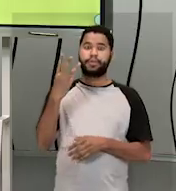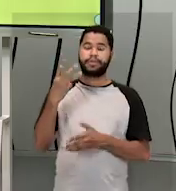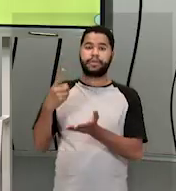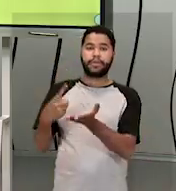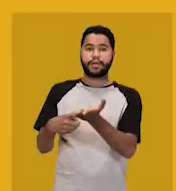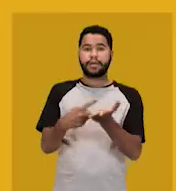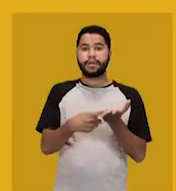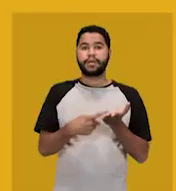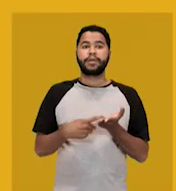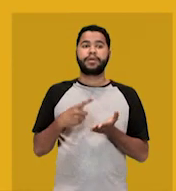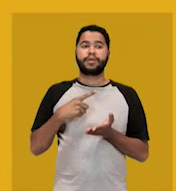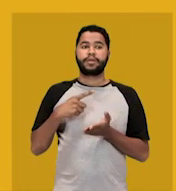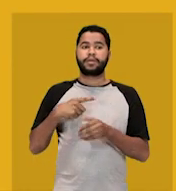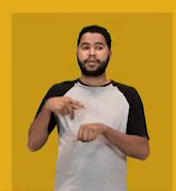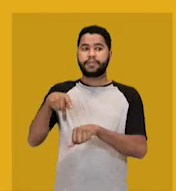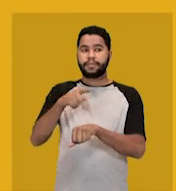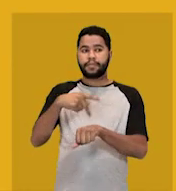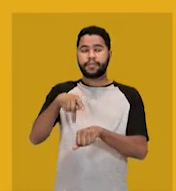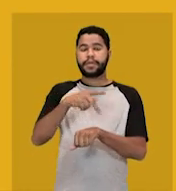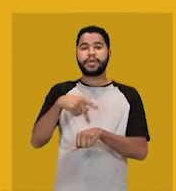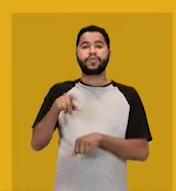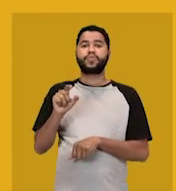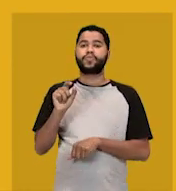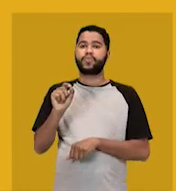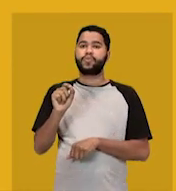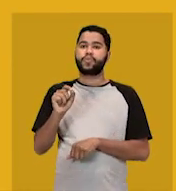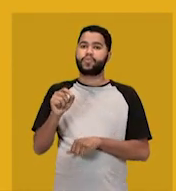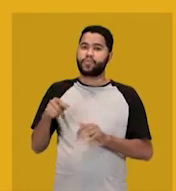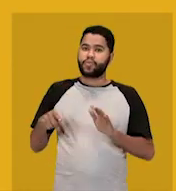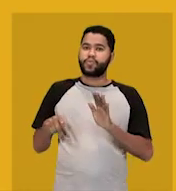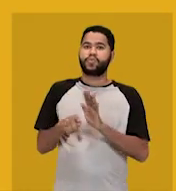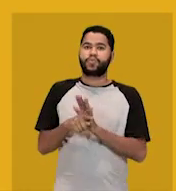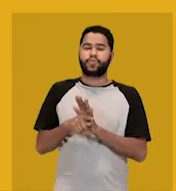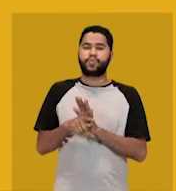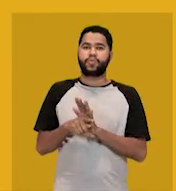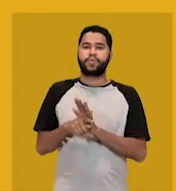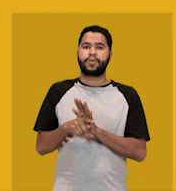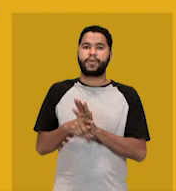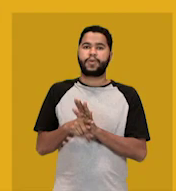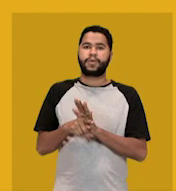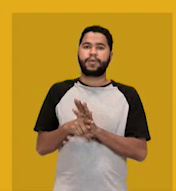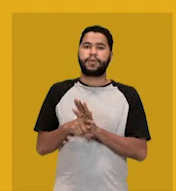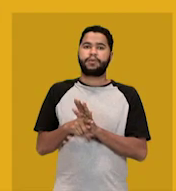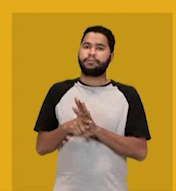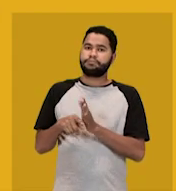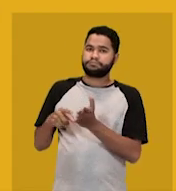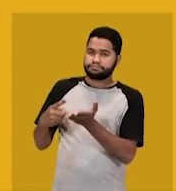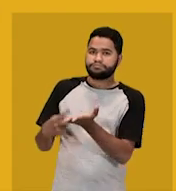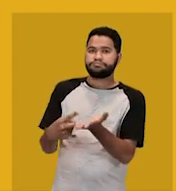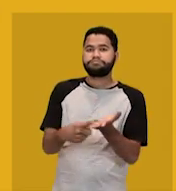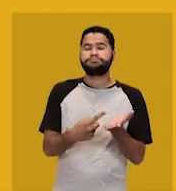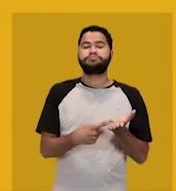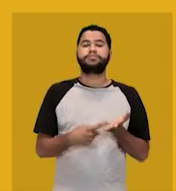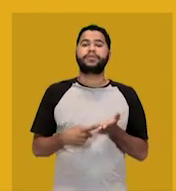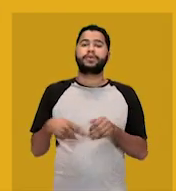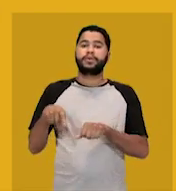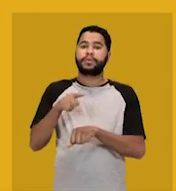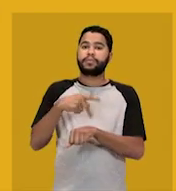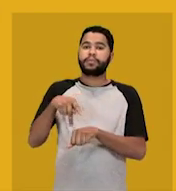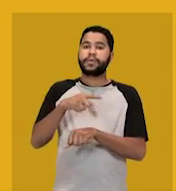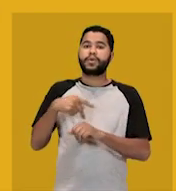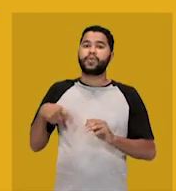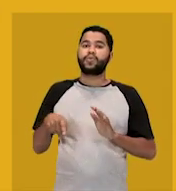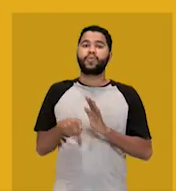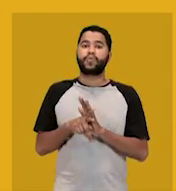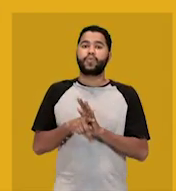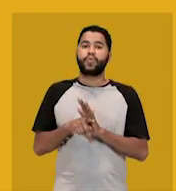aqui nós vamos ter países que vão pertencer aos aliados e países que vão